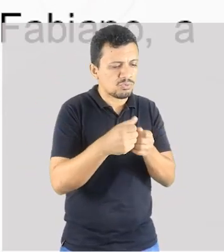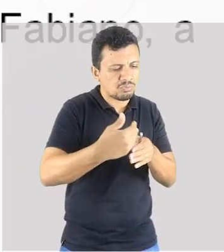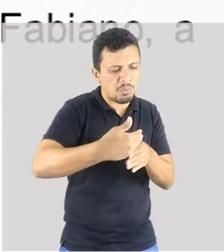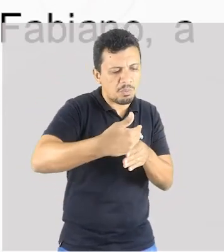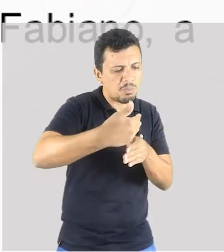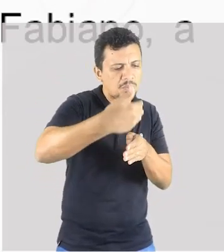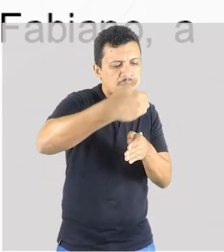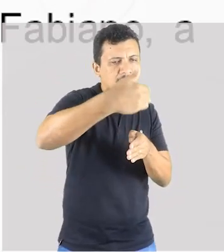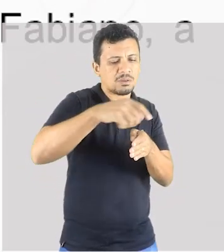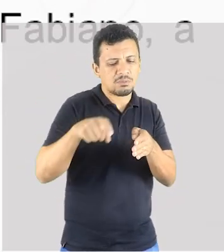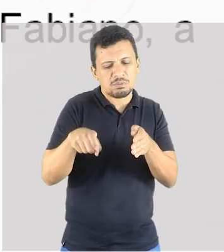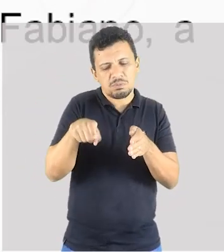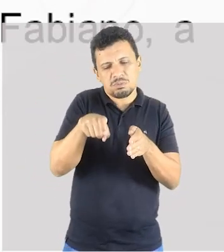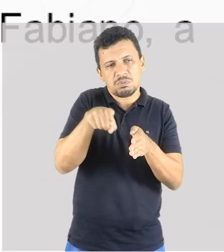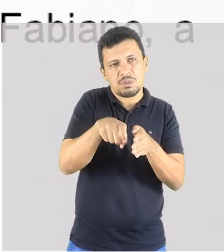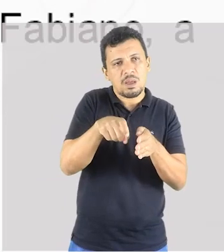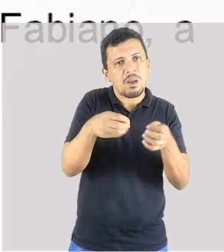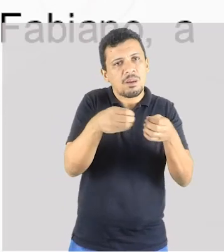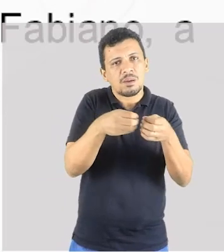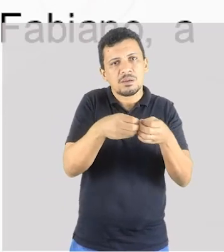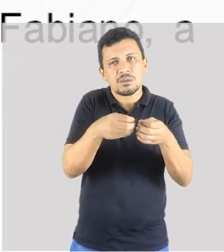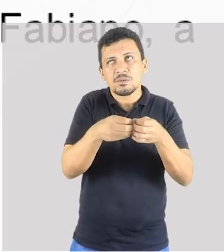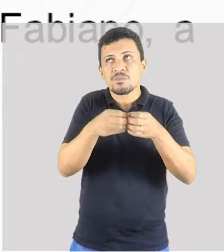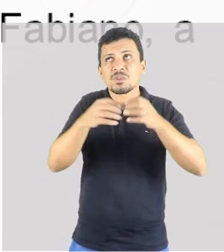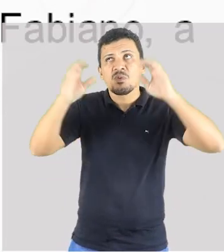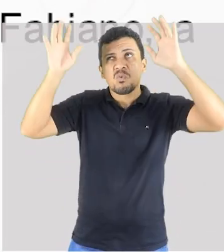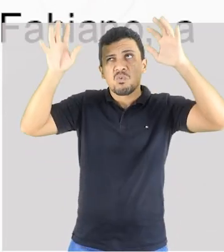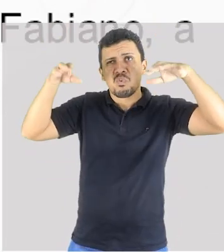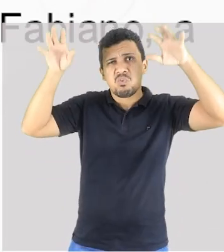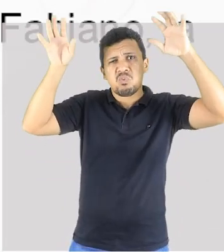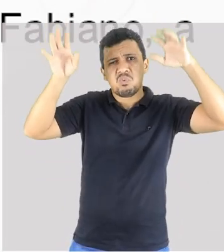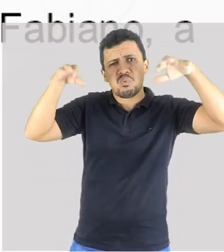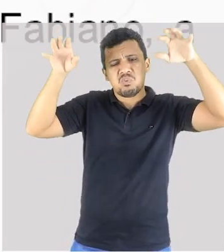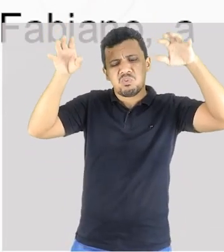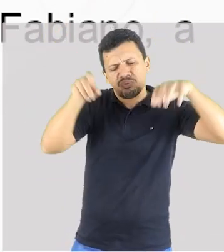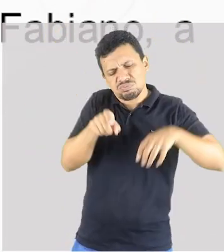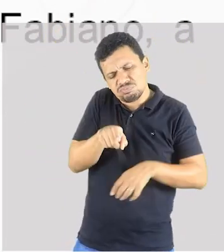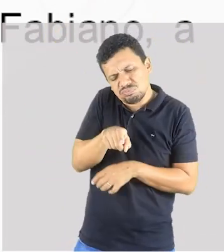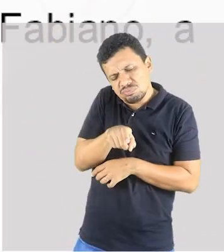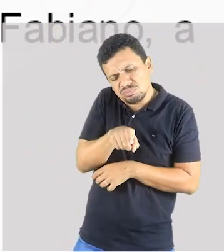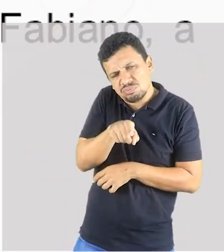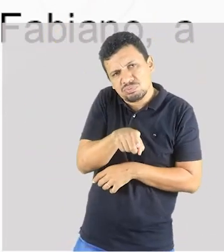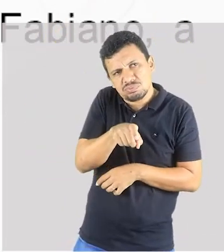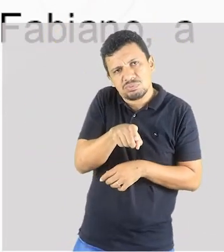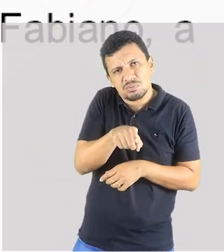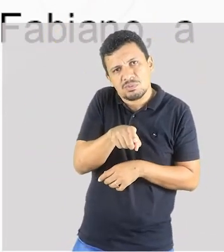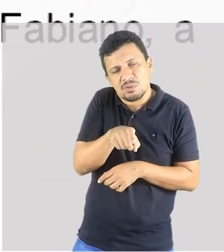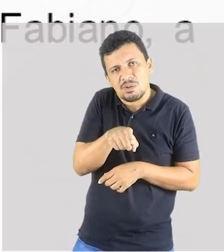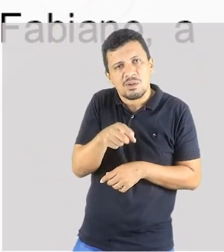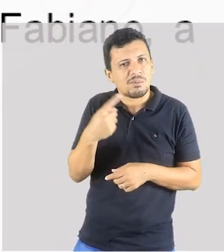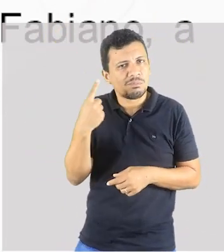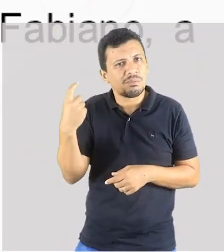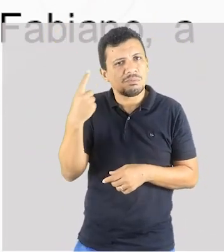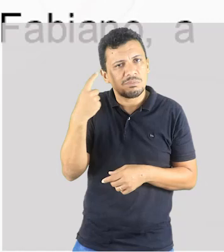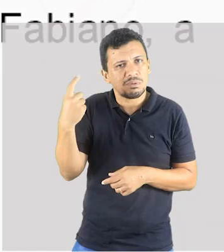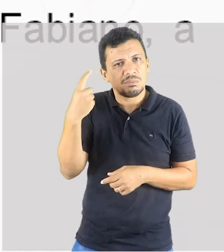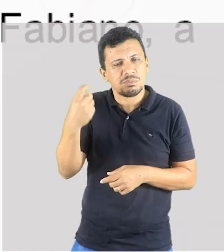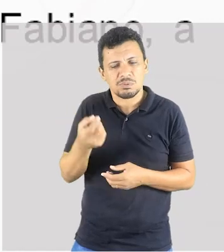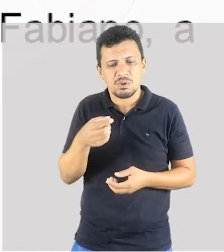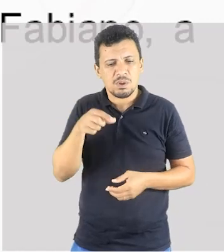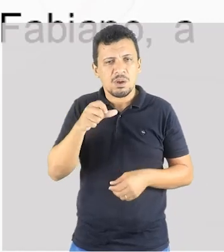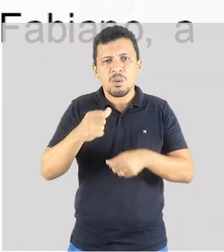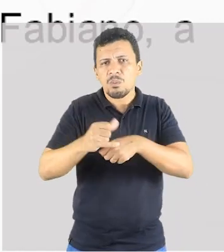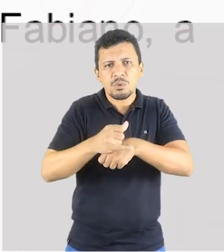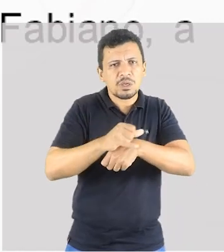casa, pegada ao curral, e a chuva fustigava-as, os chocalhos batiam. Iam engordar com